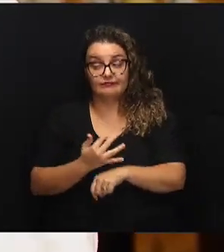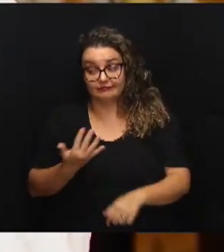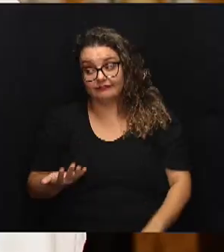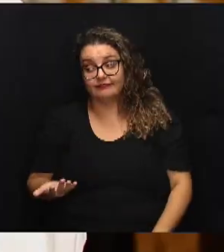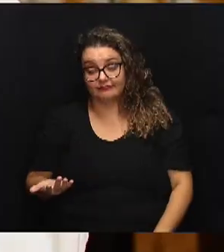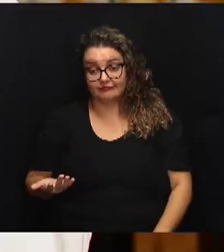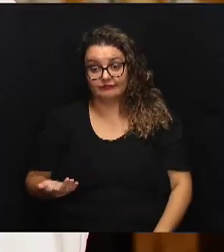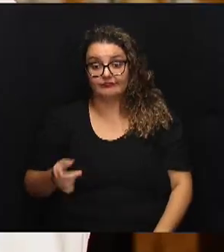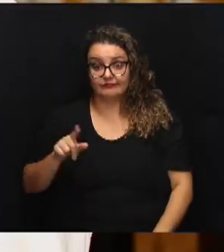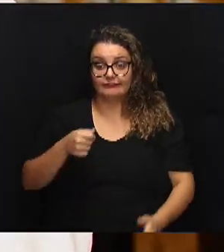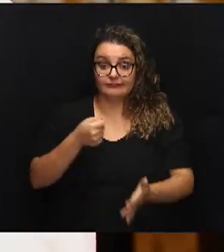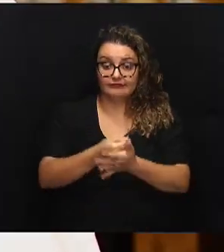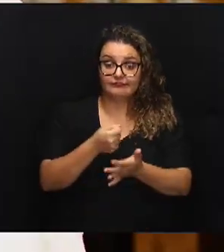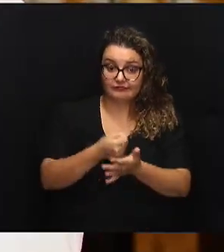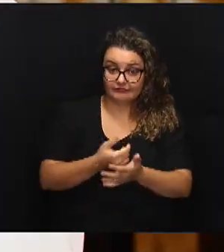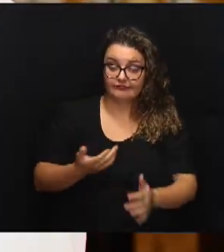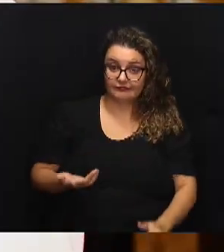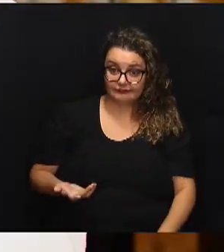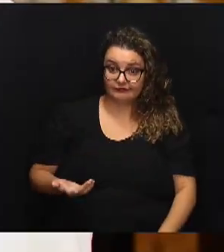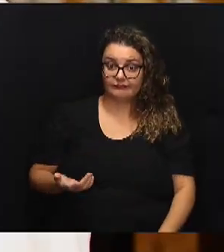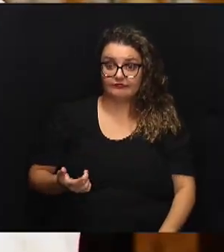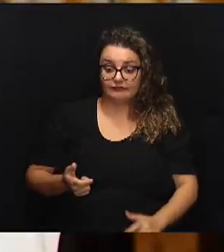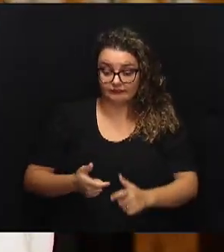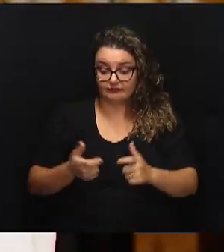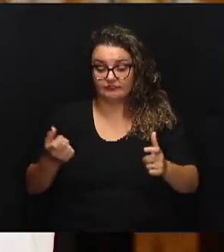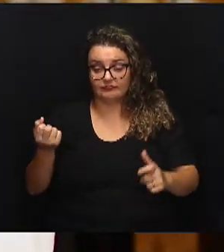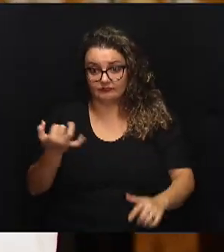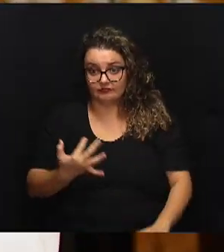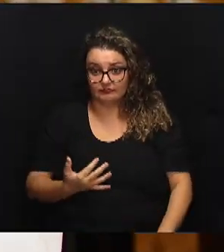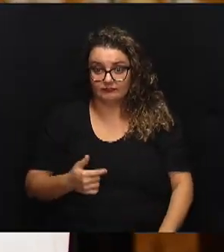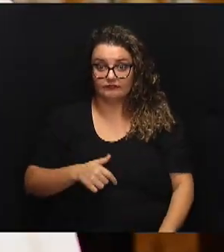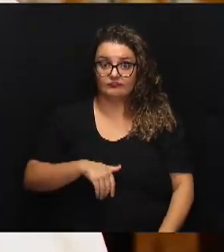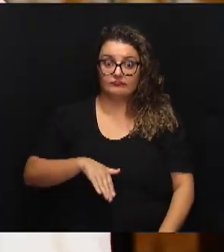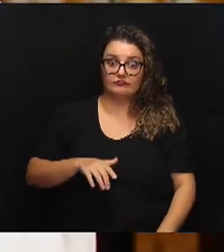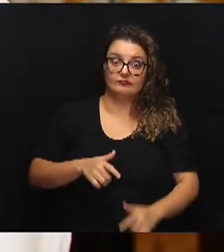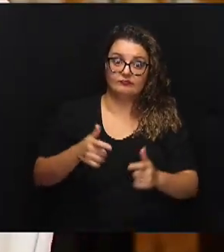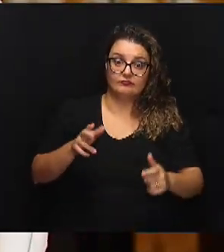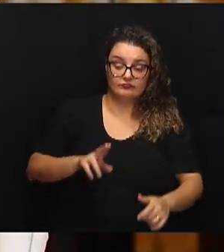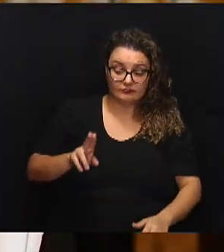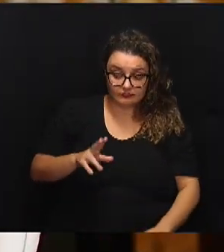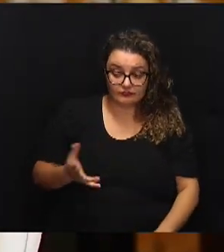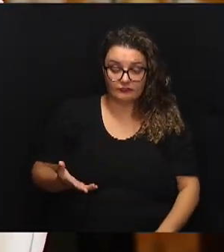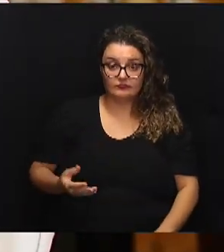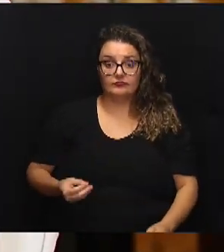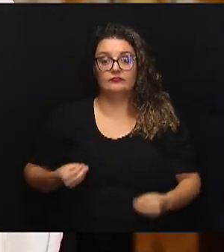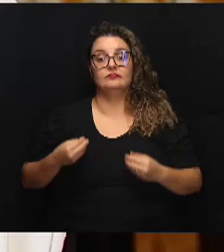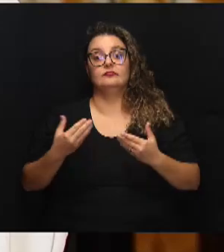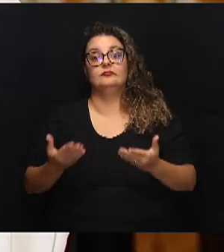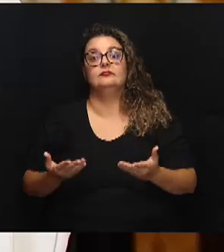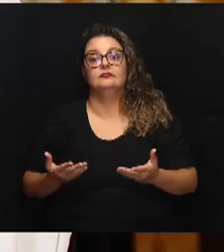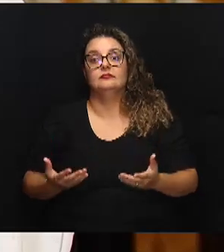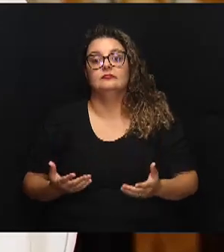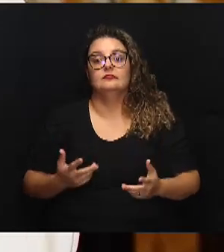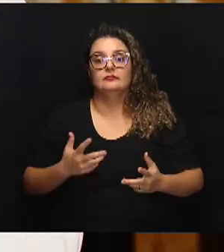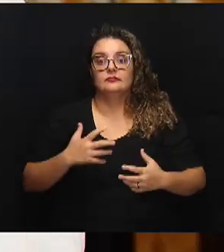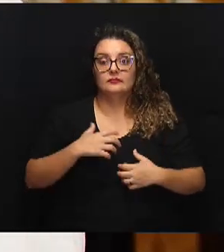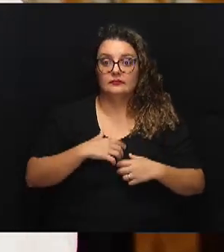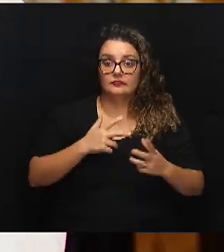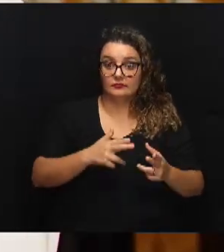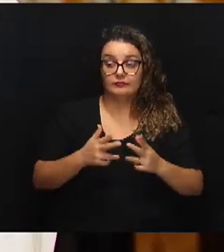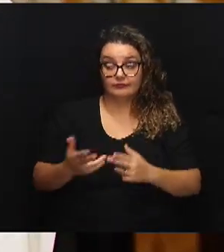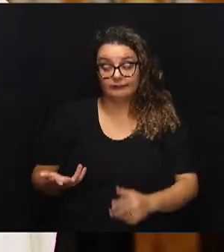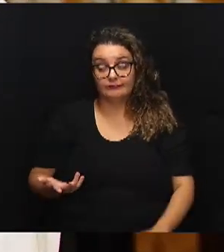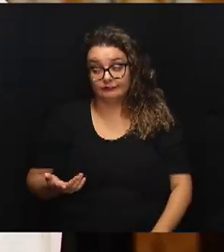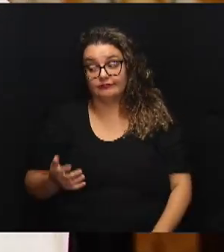que é a exigência por maior quantidade, maior frequência de uso, para poder entregar as mesmas sensações, então